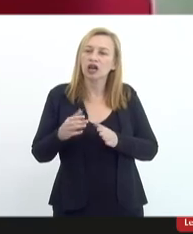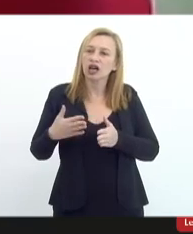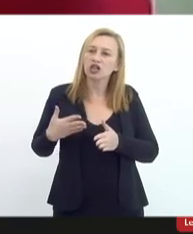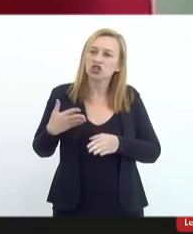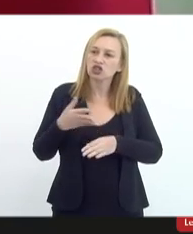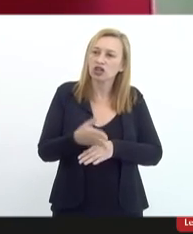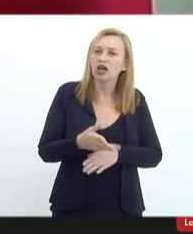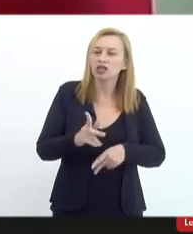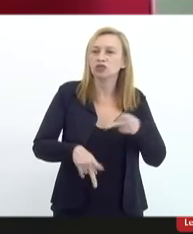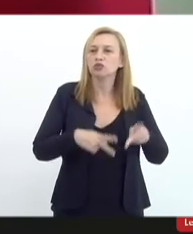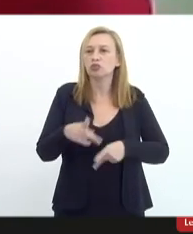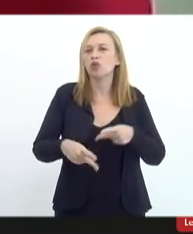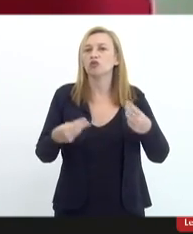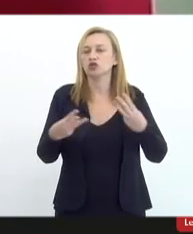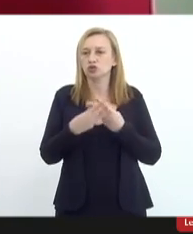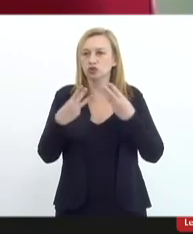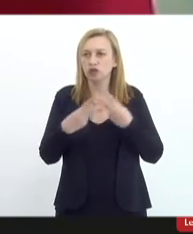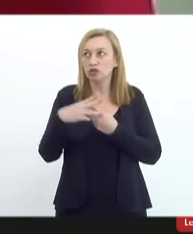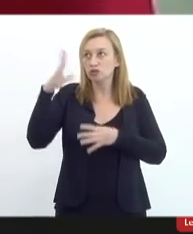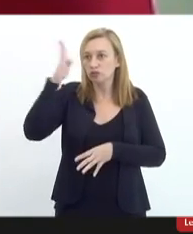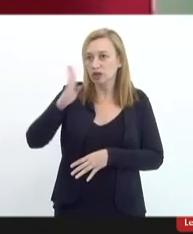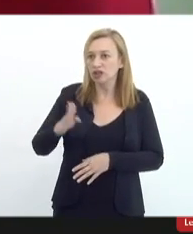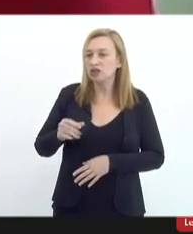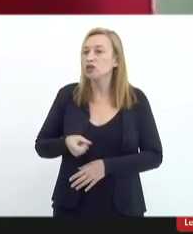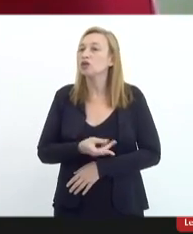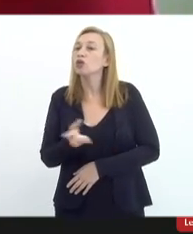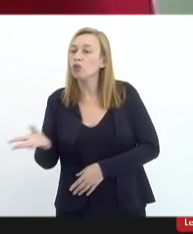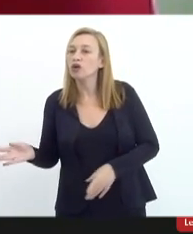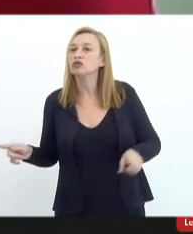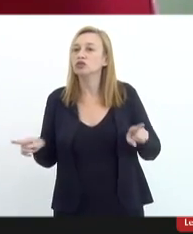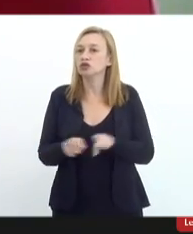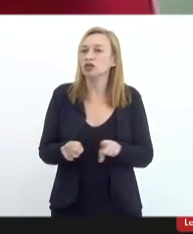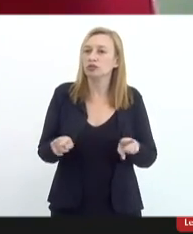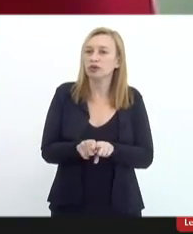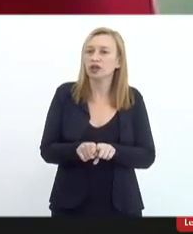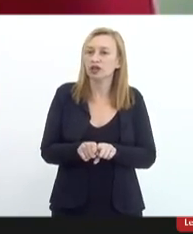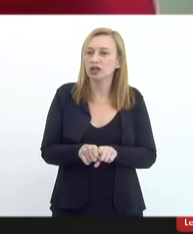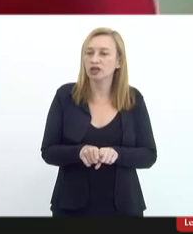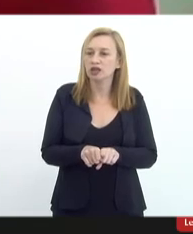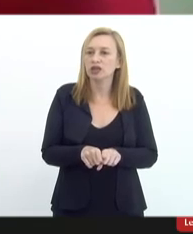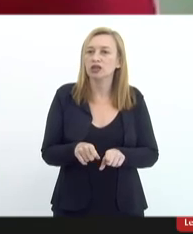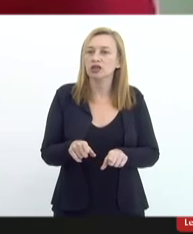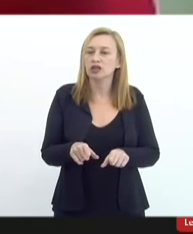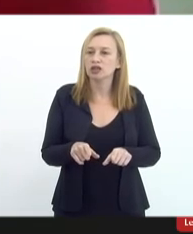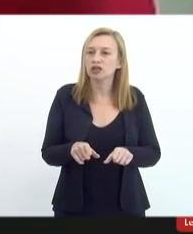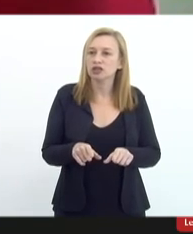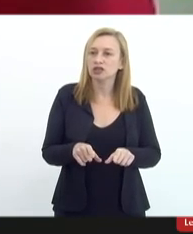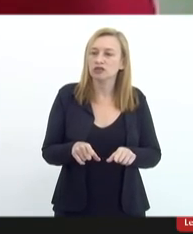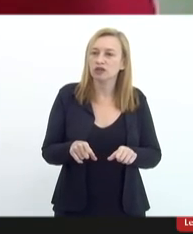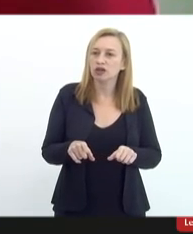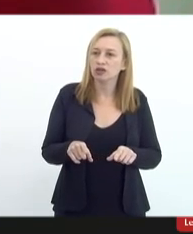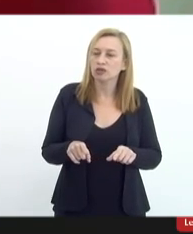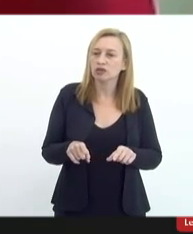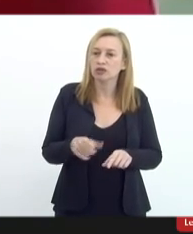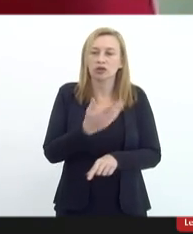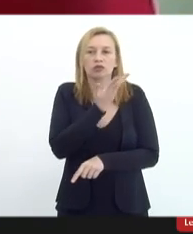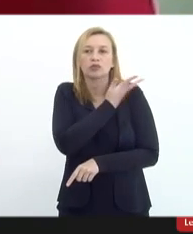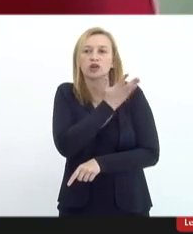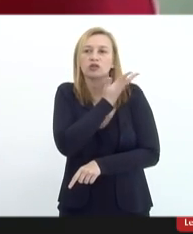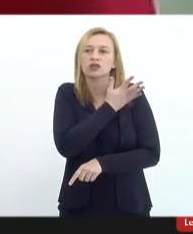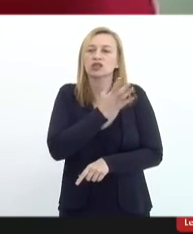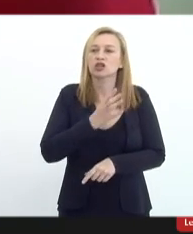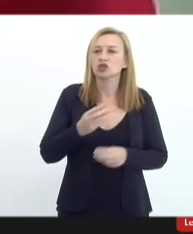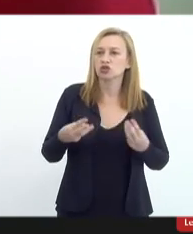povo judeu ao Brasil, o quanto eles foram também, né, vítimas dessa intolerância. Ela nos lembra aí dos